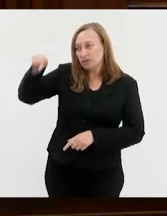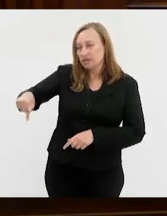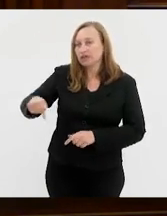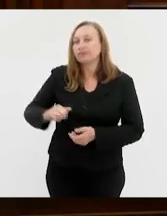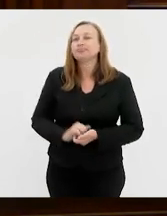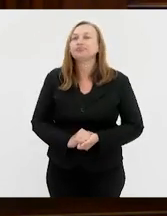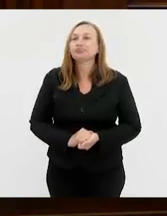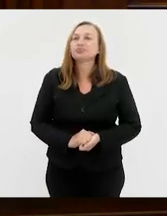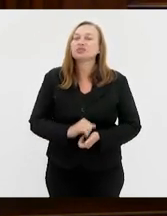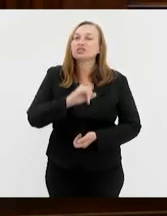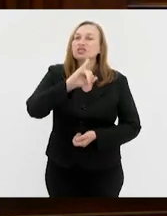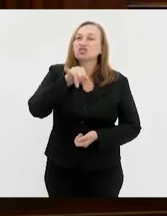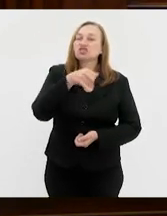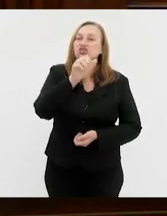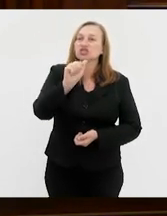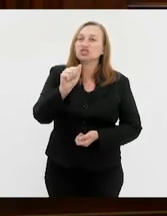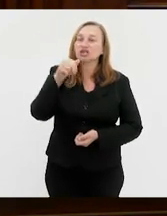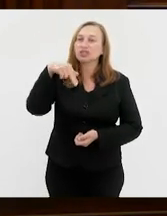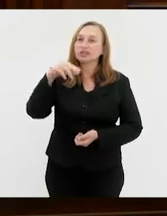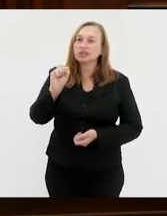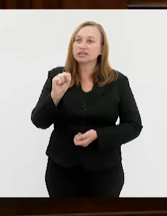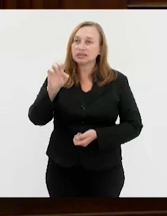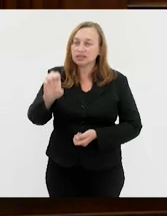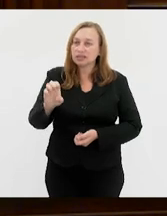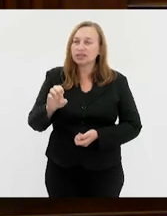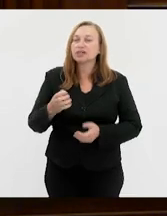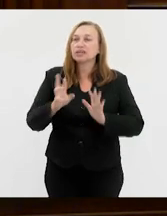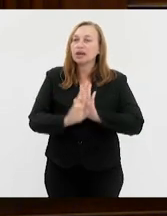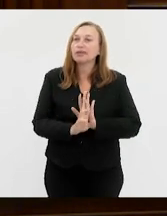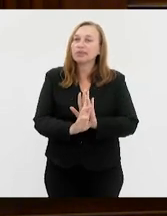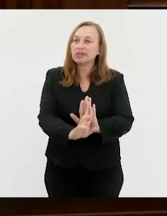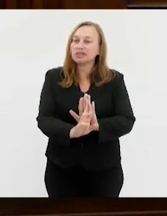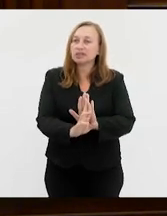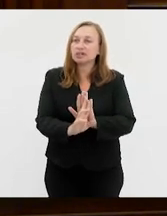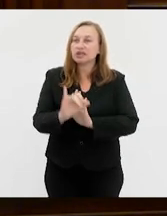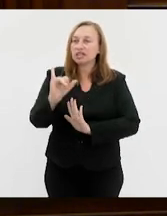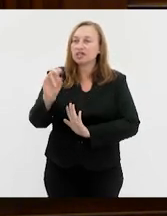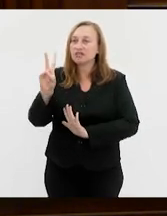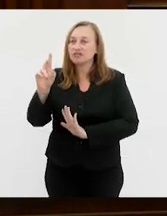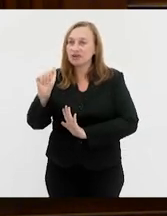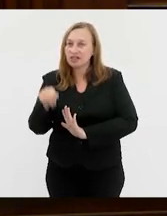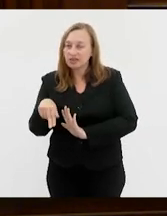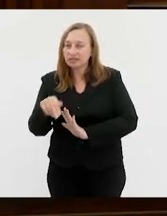o Jansen que está aqui representando o Ivan Rodrigues,